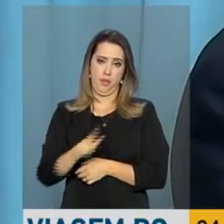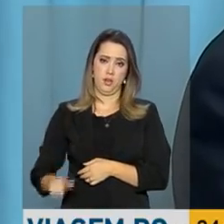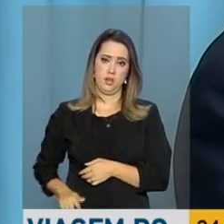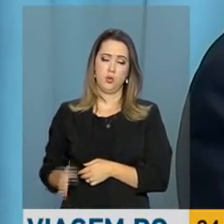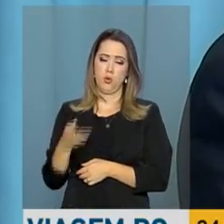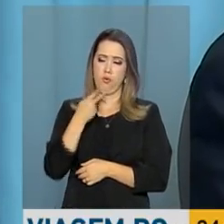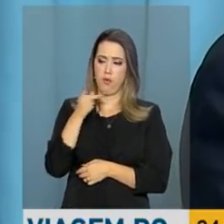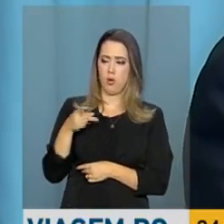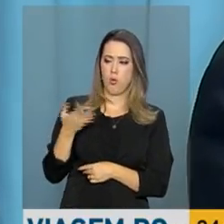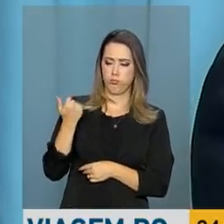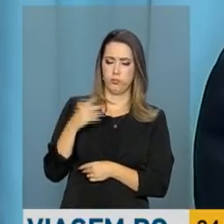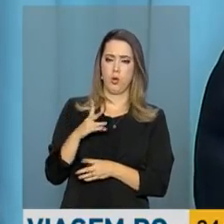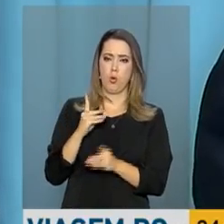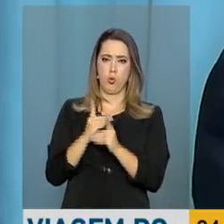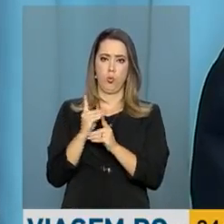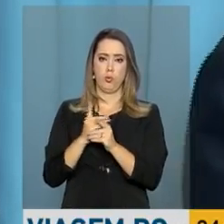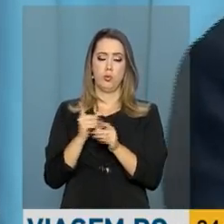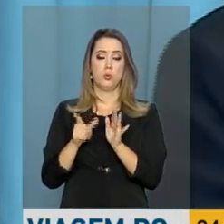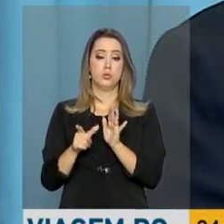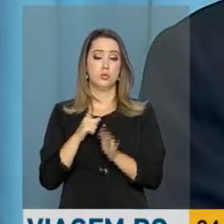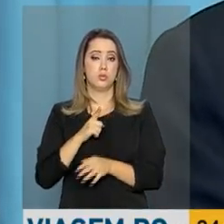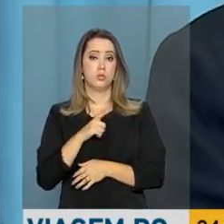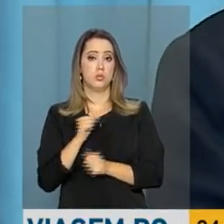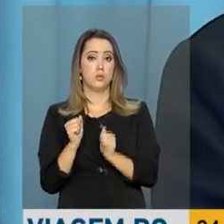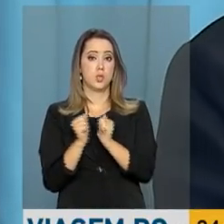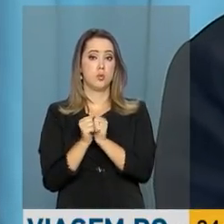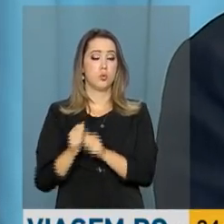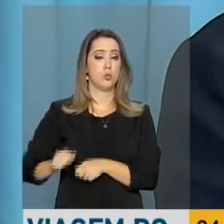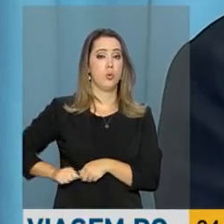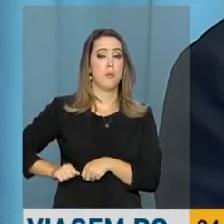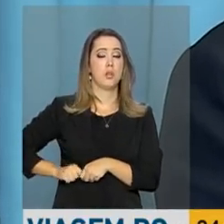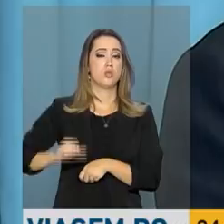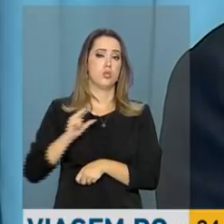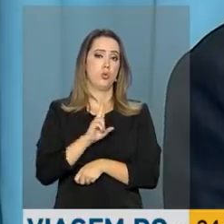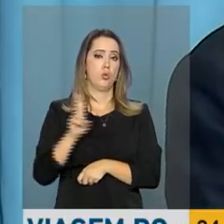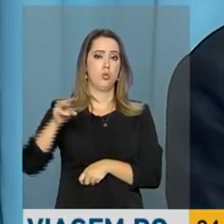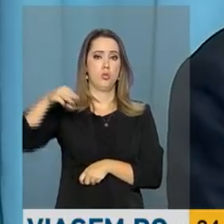que tivemos com o embaixador Moreno, né,